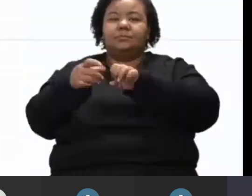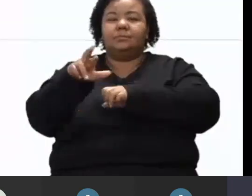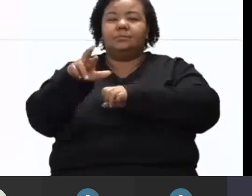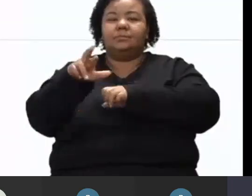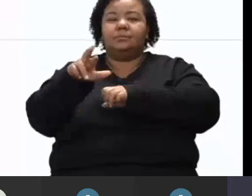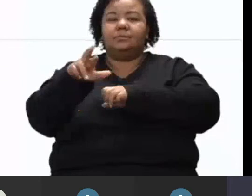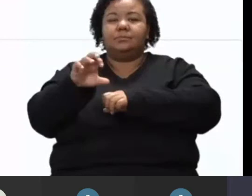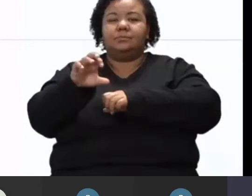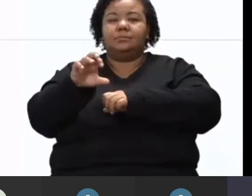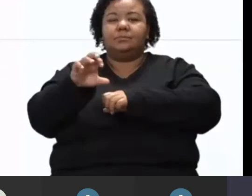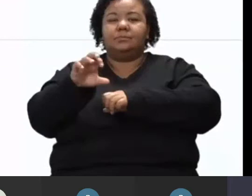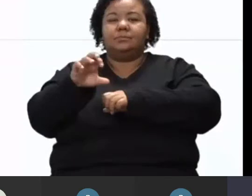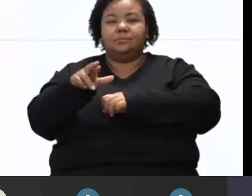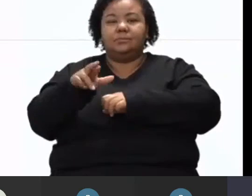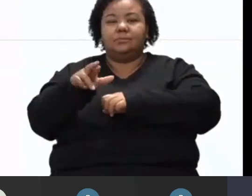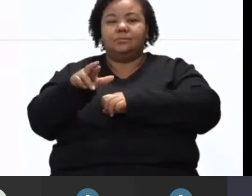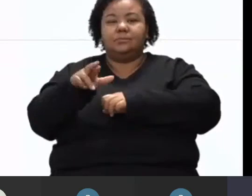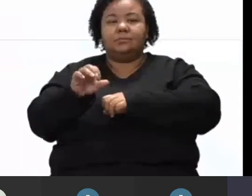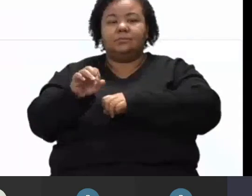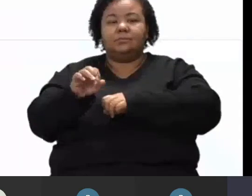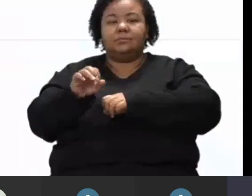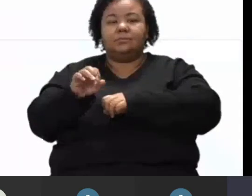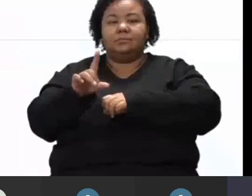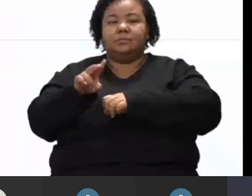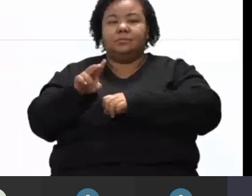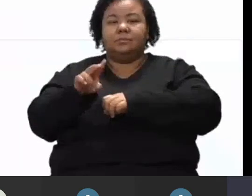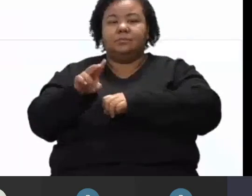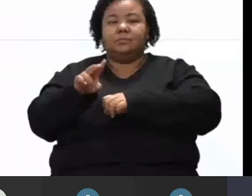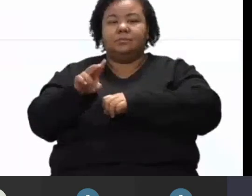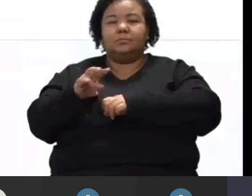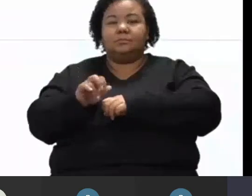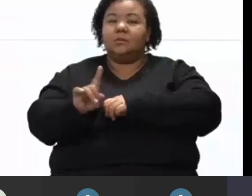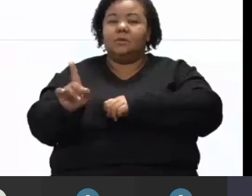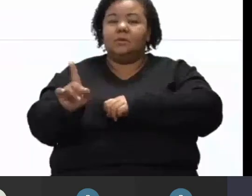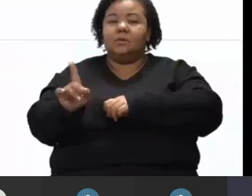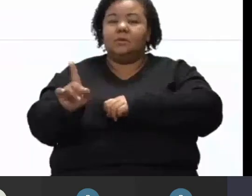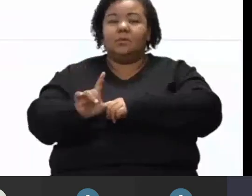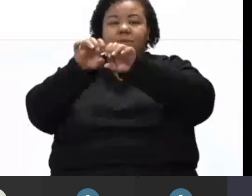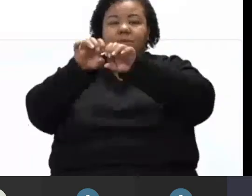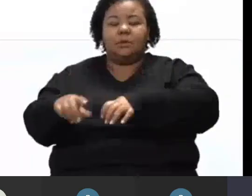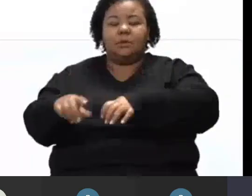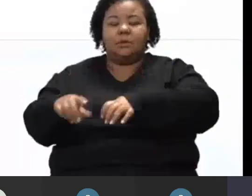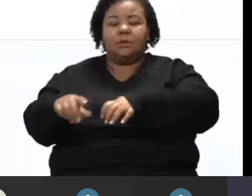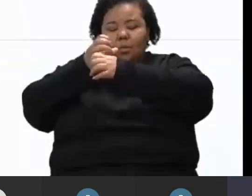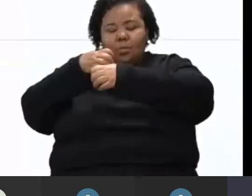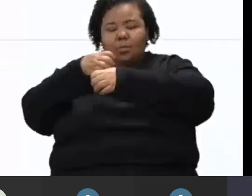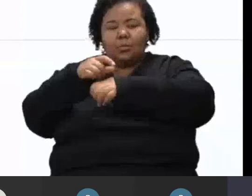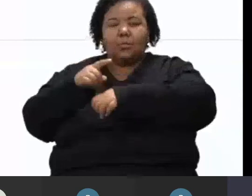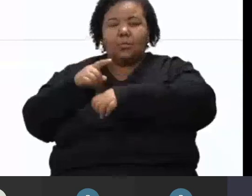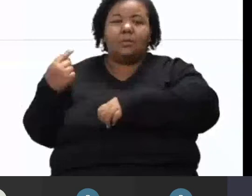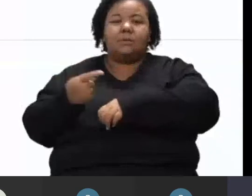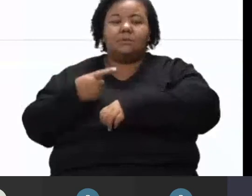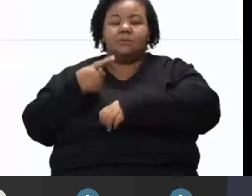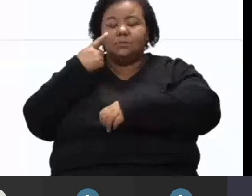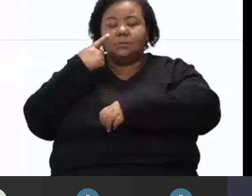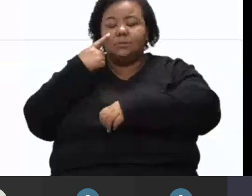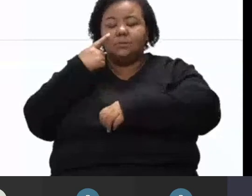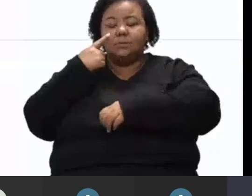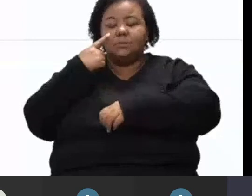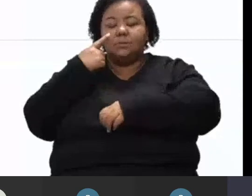essa célula fúngica? Não, porque você só consegue ver a estrutura dela através do microscópio. Então, basicamente, o que nós estamos vendo